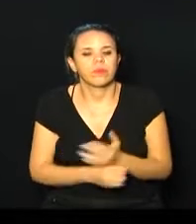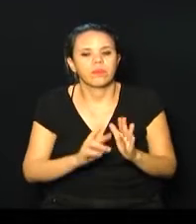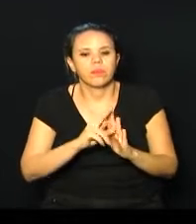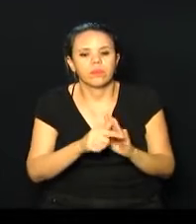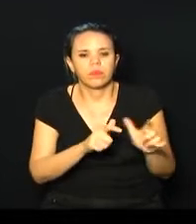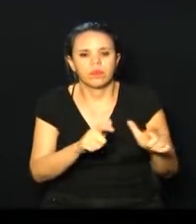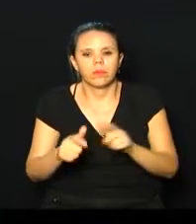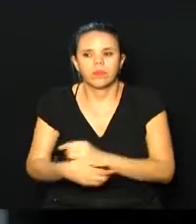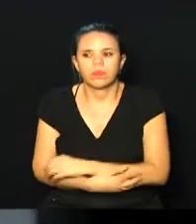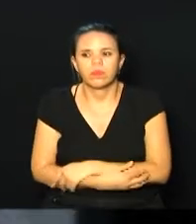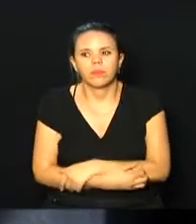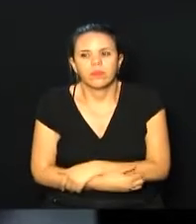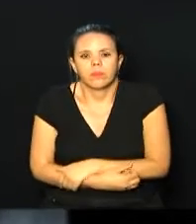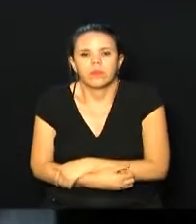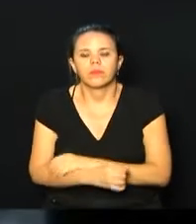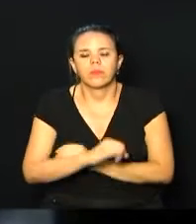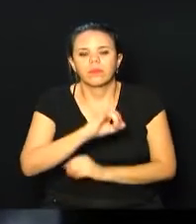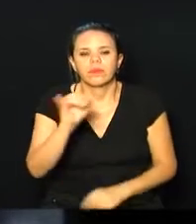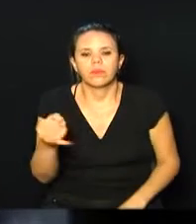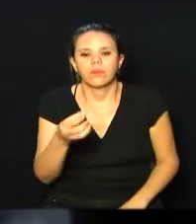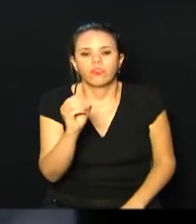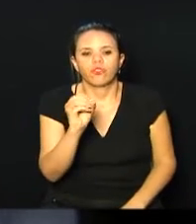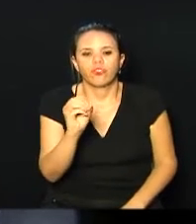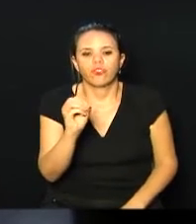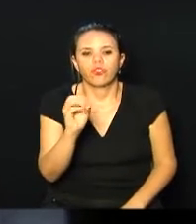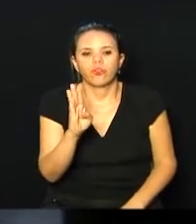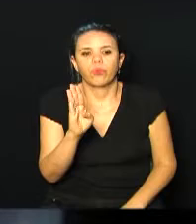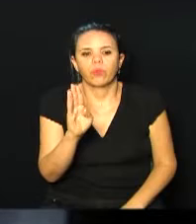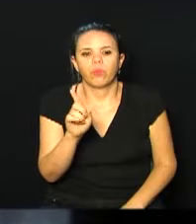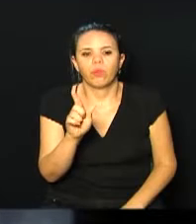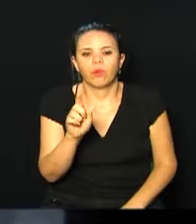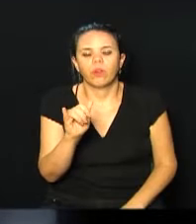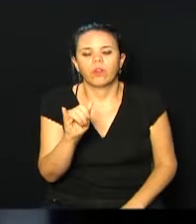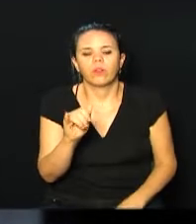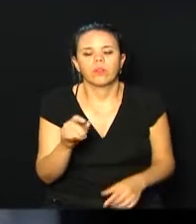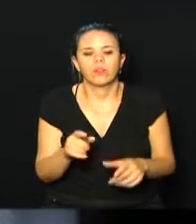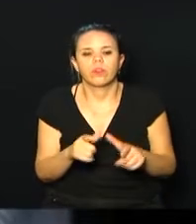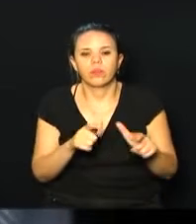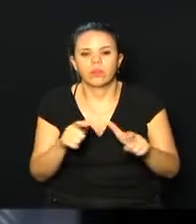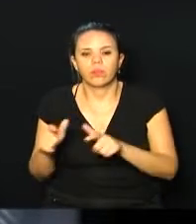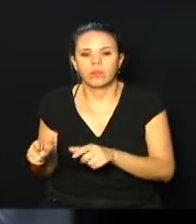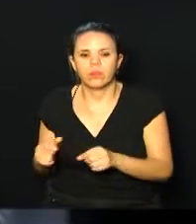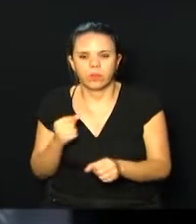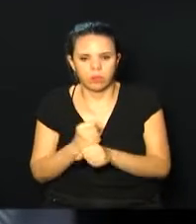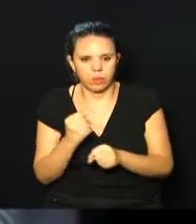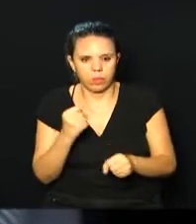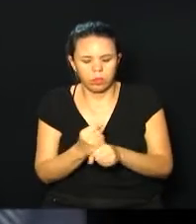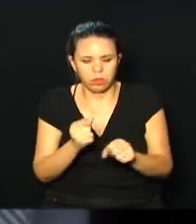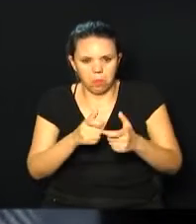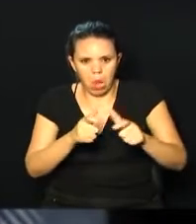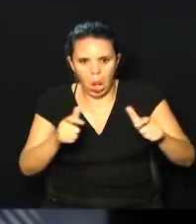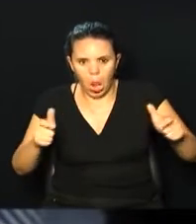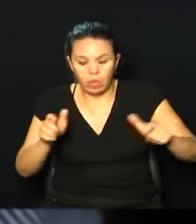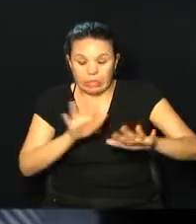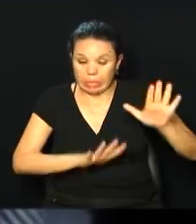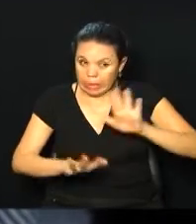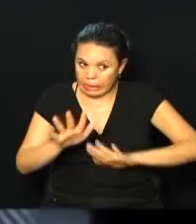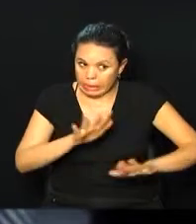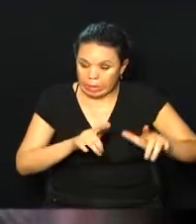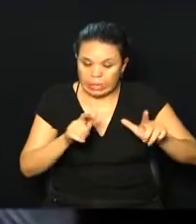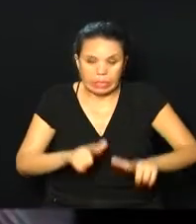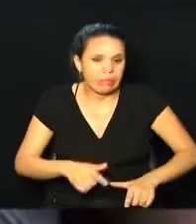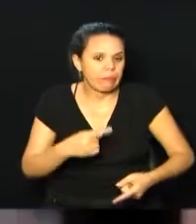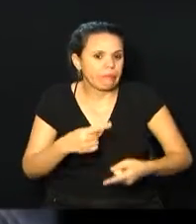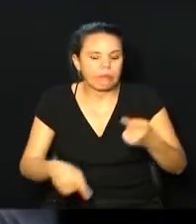Camusim, na João Boy Dunlop, que também são regiões muito complicadas para a execução de obras, e tivemos muito cuidado. E não